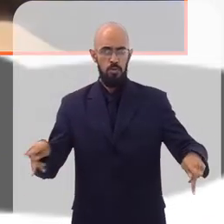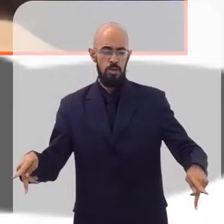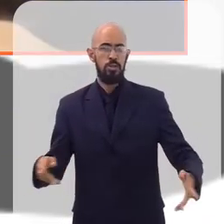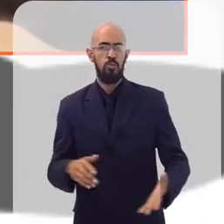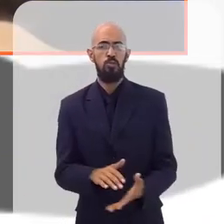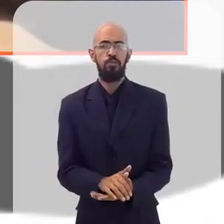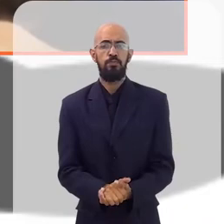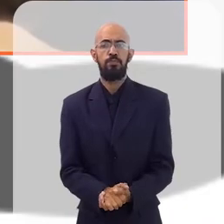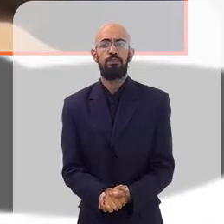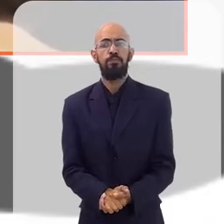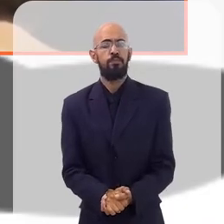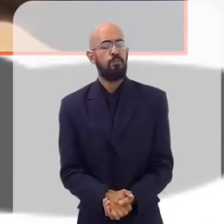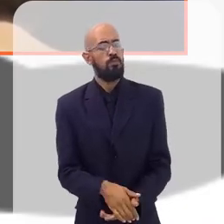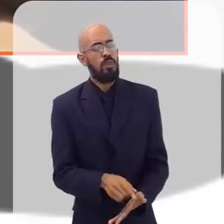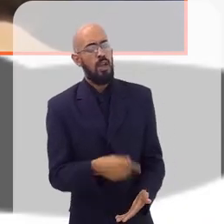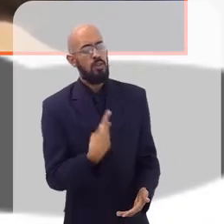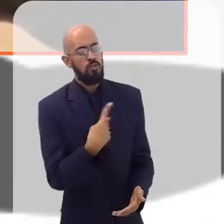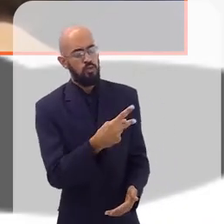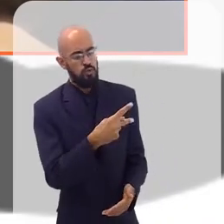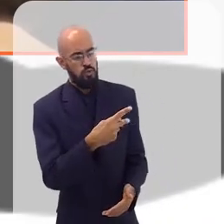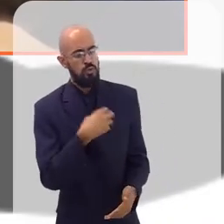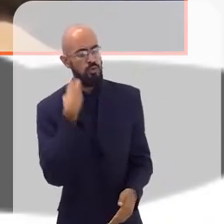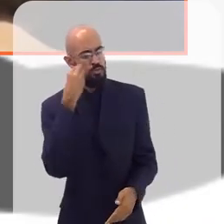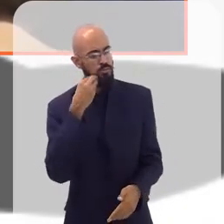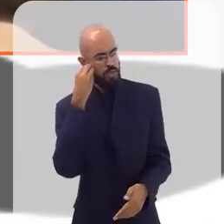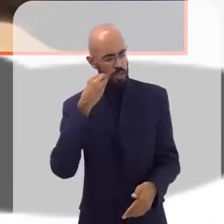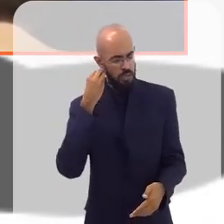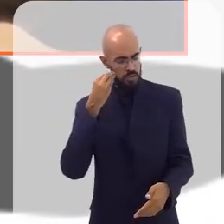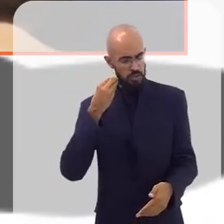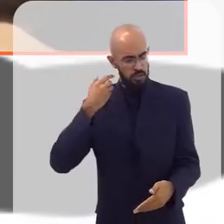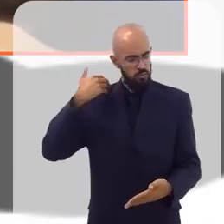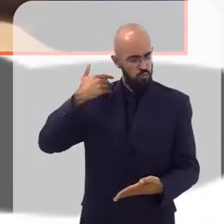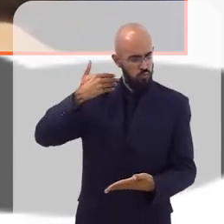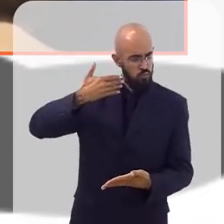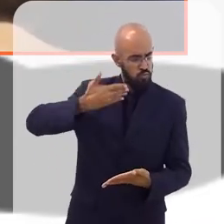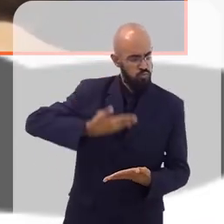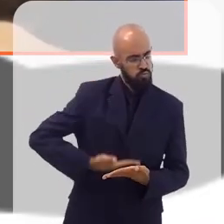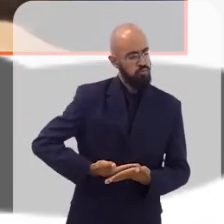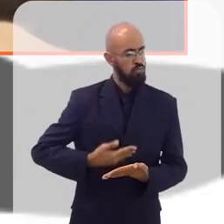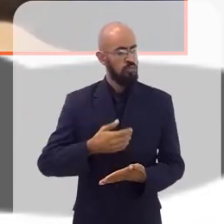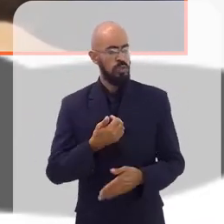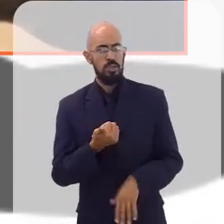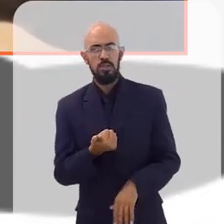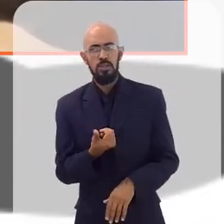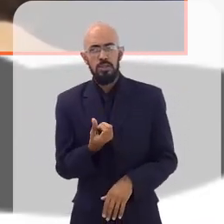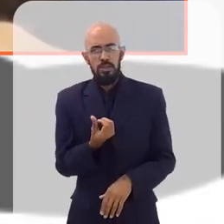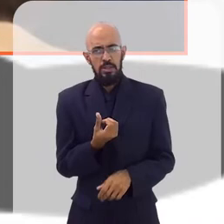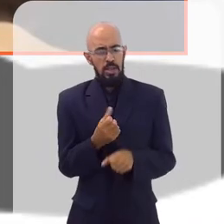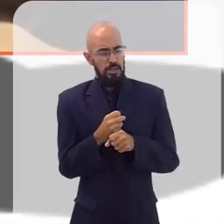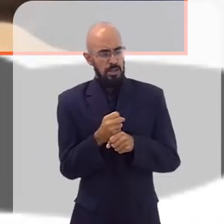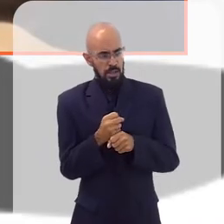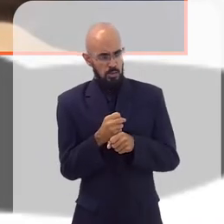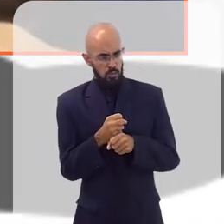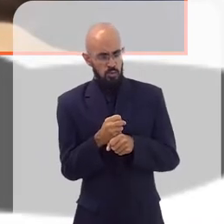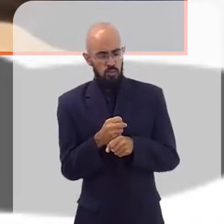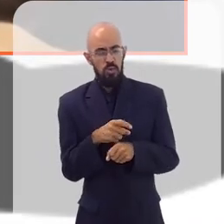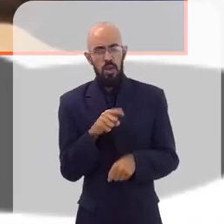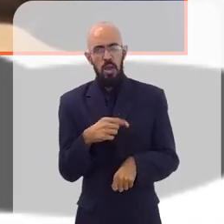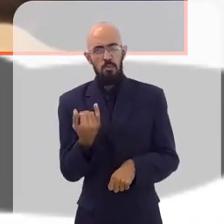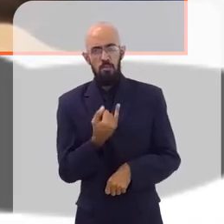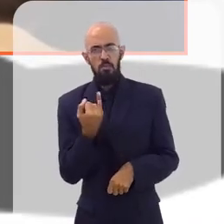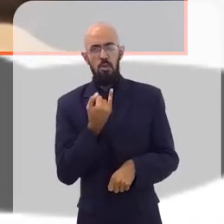população a sua sensibilidade adquirida ao longo do desse período legislativo que nós já comentamos